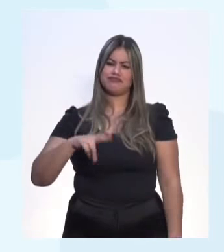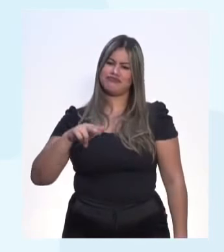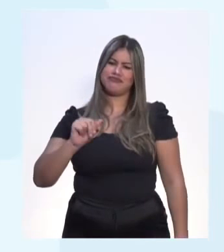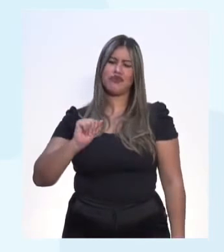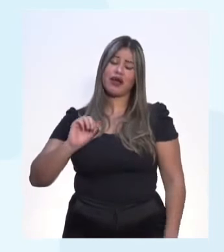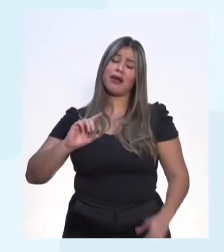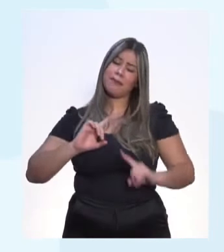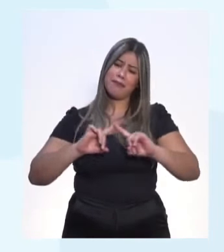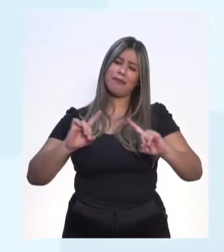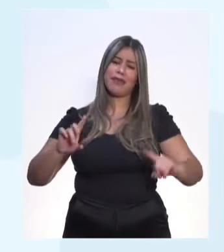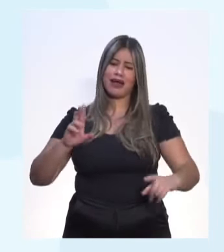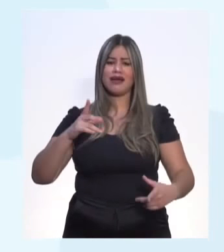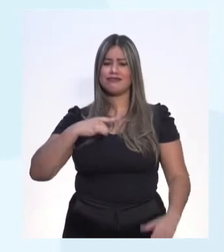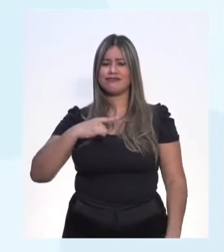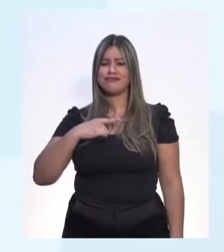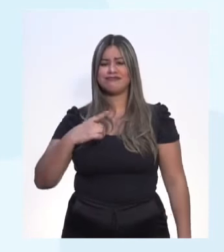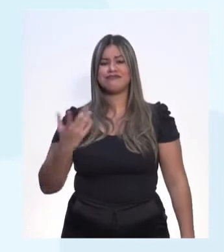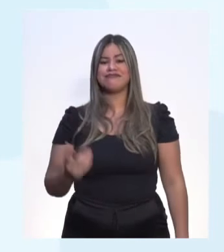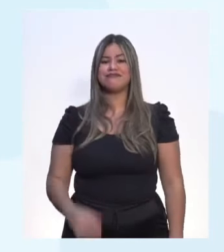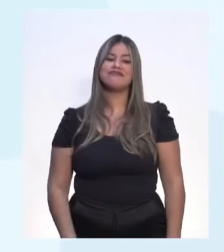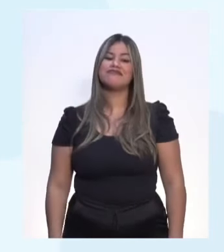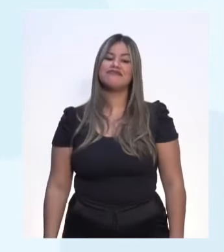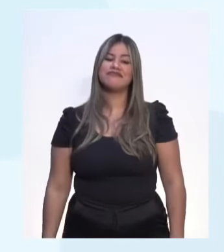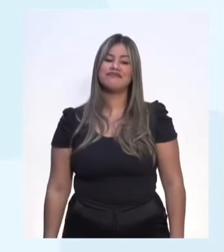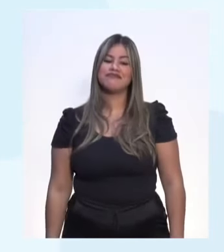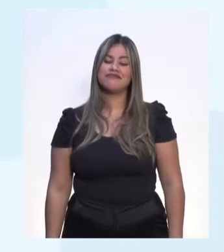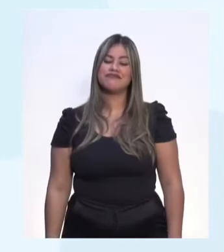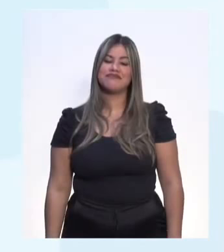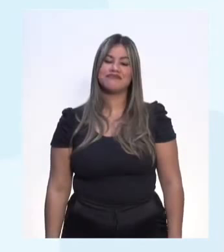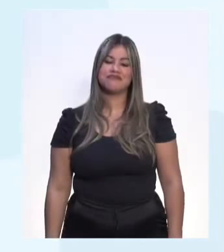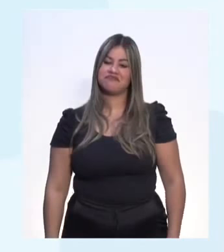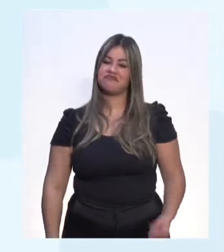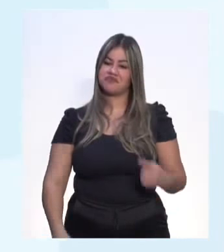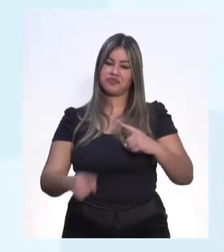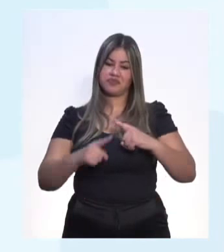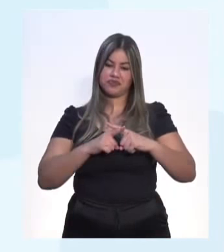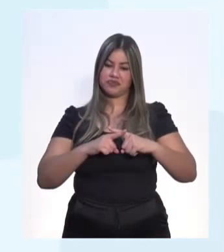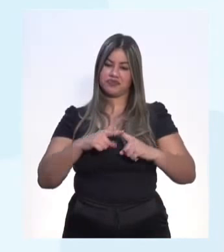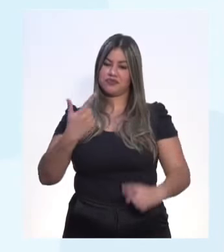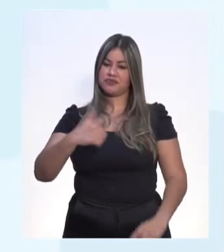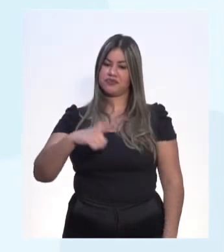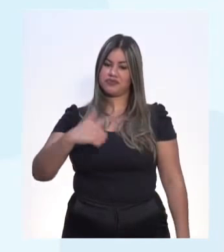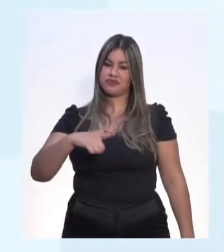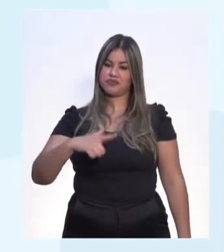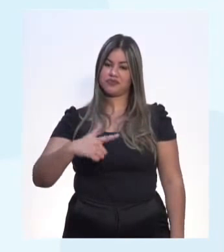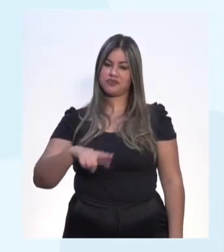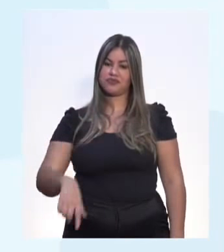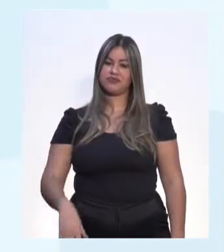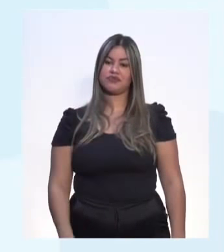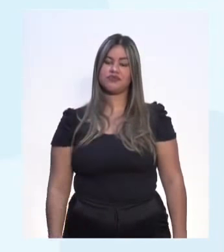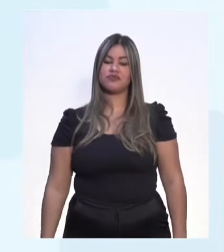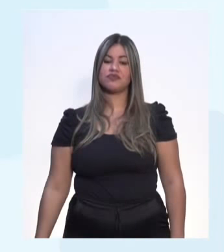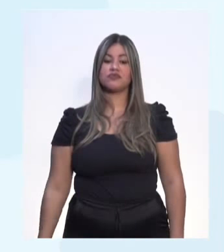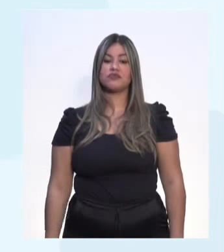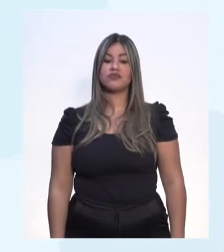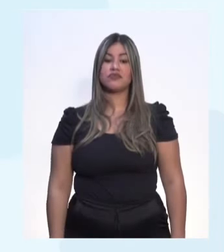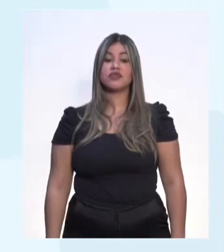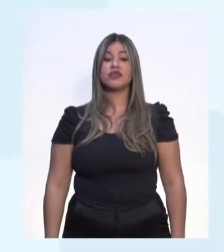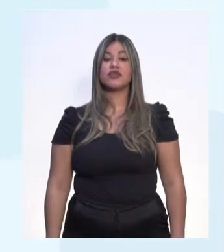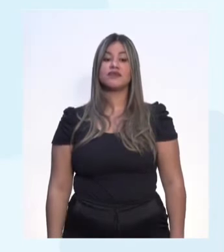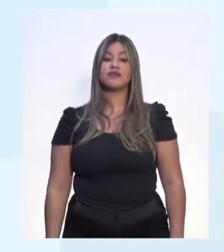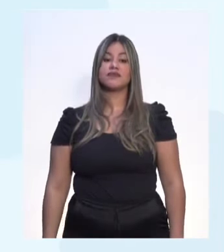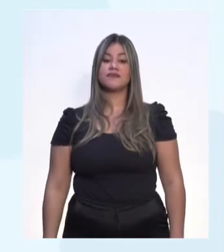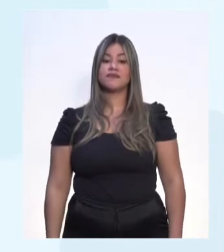algarismos romanos/confesso para você nem tão-pouco multipliquei menos ainda dividir daqui e ele não